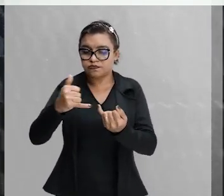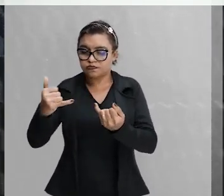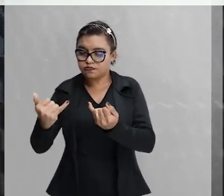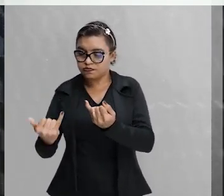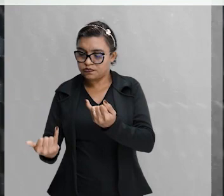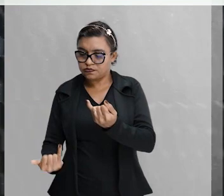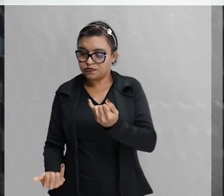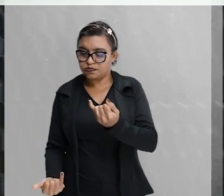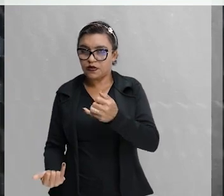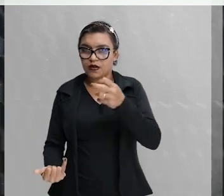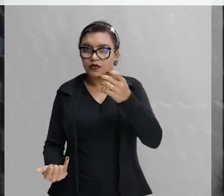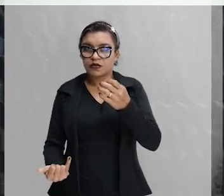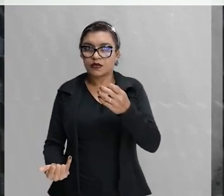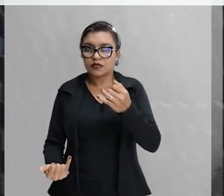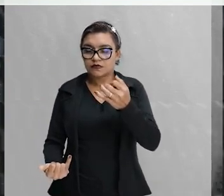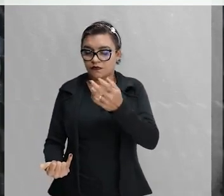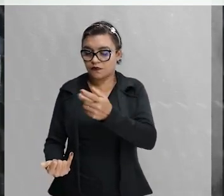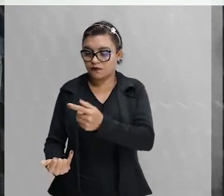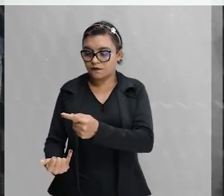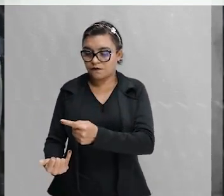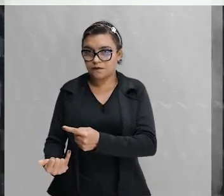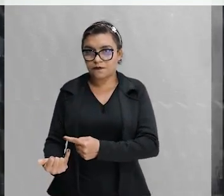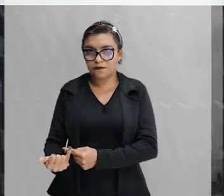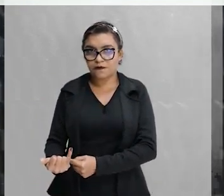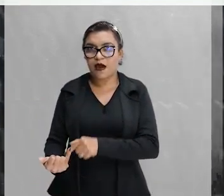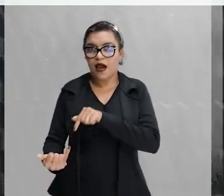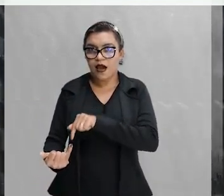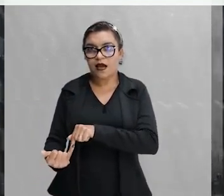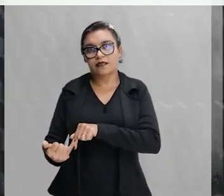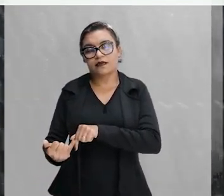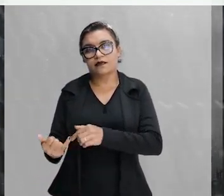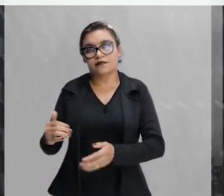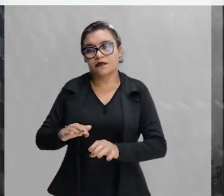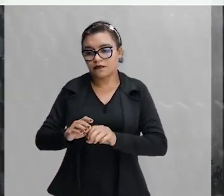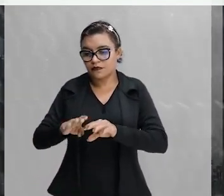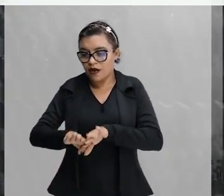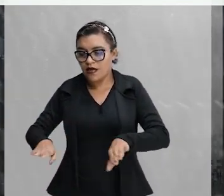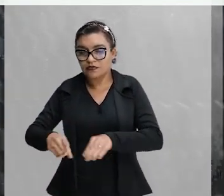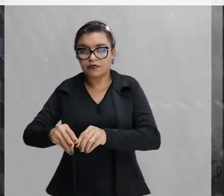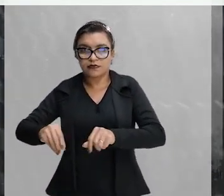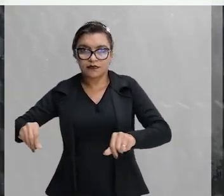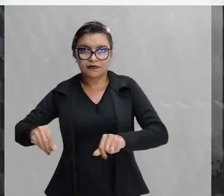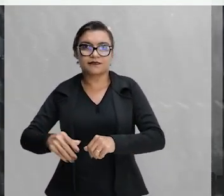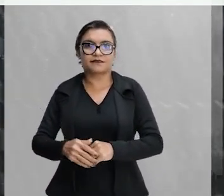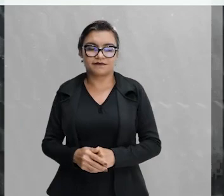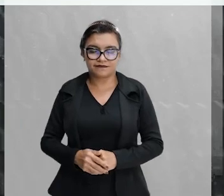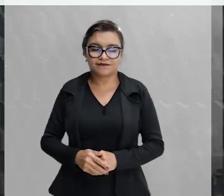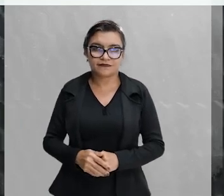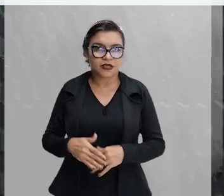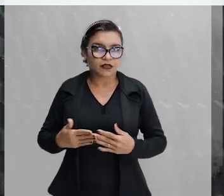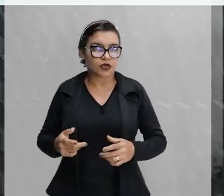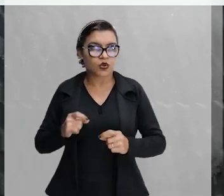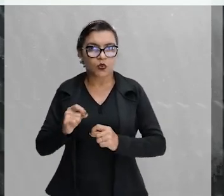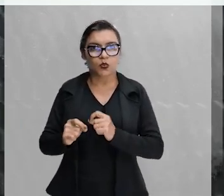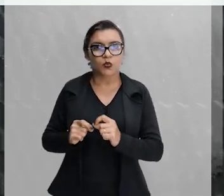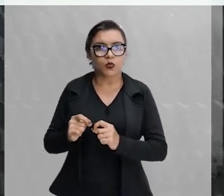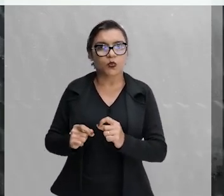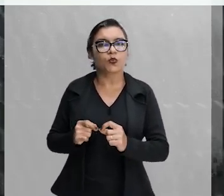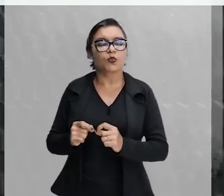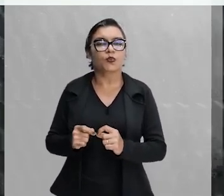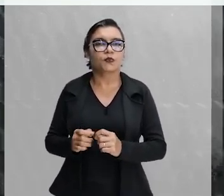serão despejados na Terra, ok? Então,